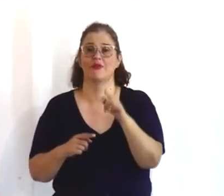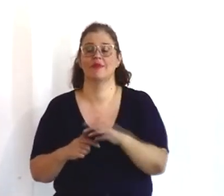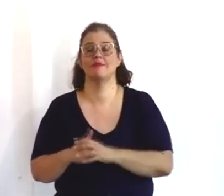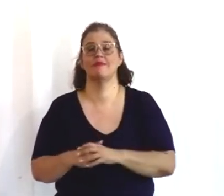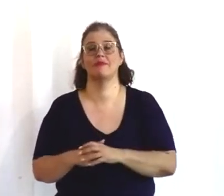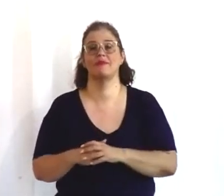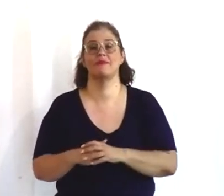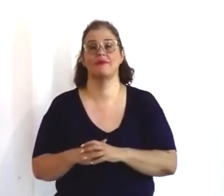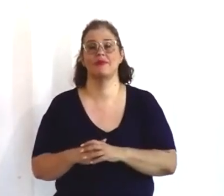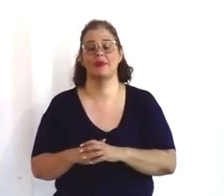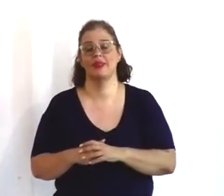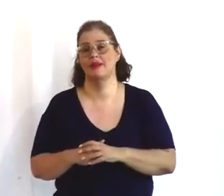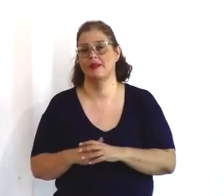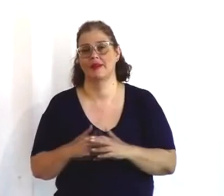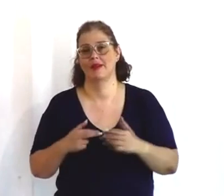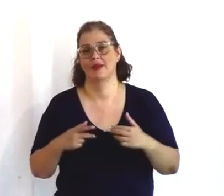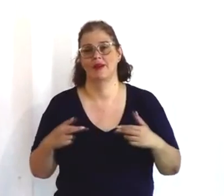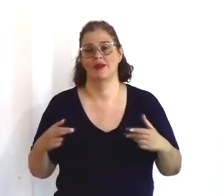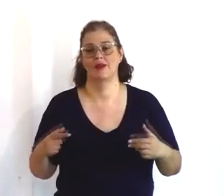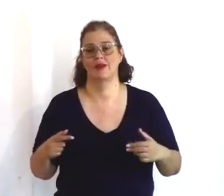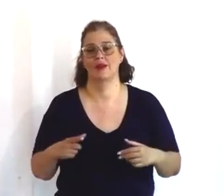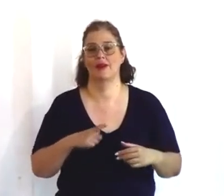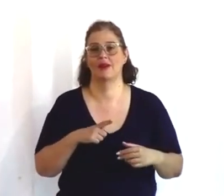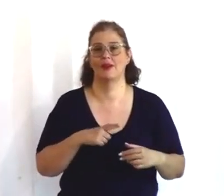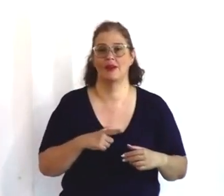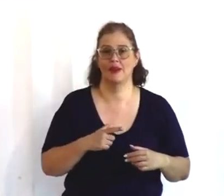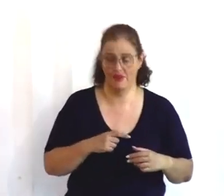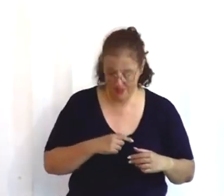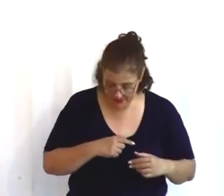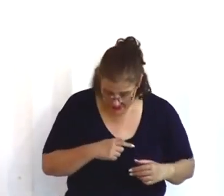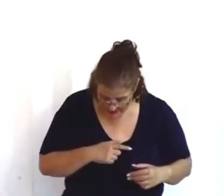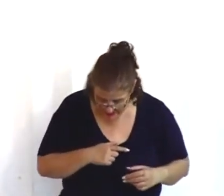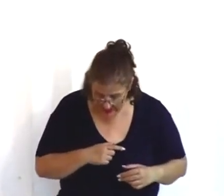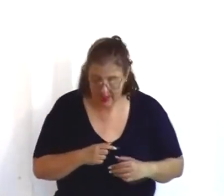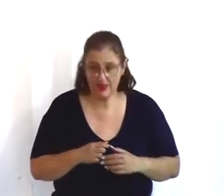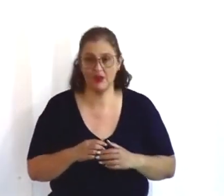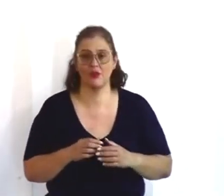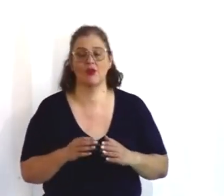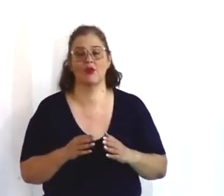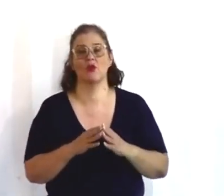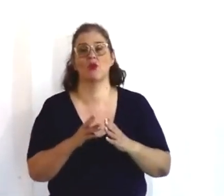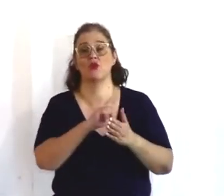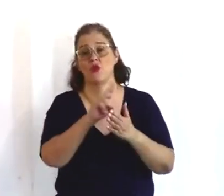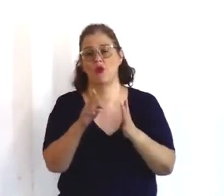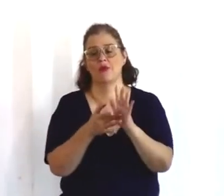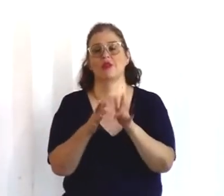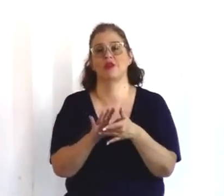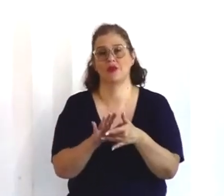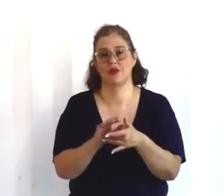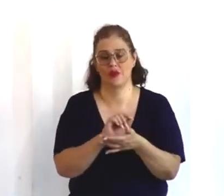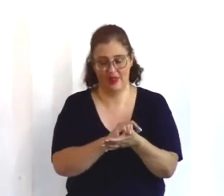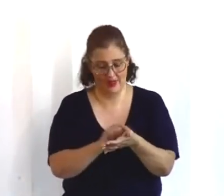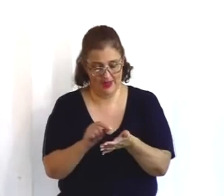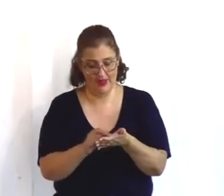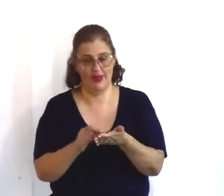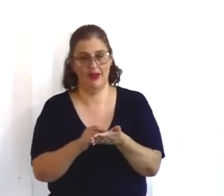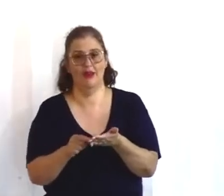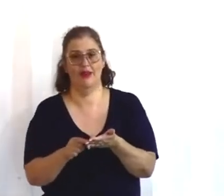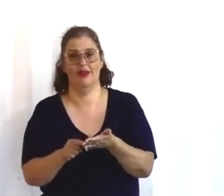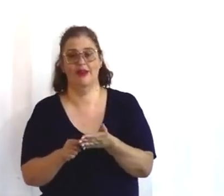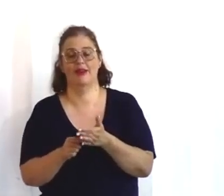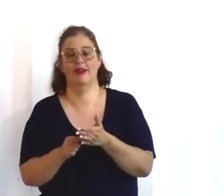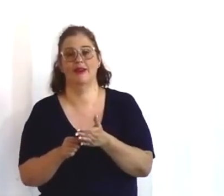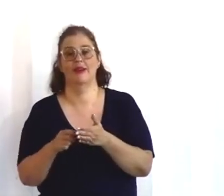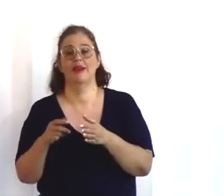fala uma coisa linda: o seu nome, não o seu, mas o nome de Jesus estará gravado sobre você. Isso significa que você é propriedade